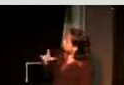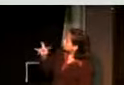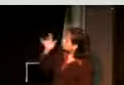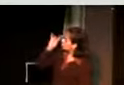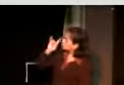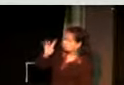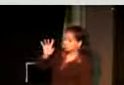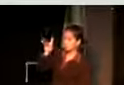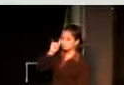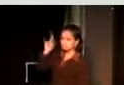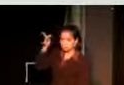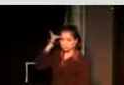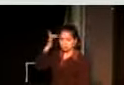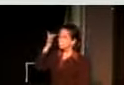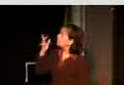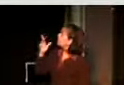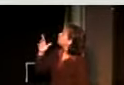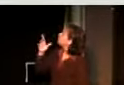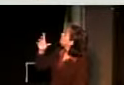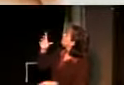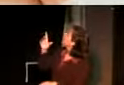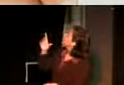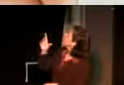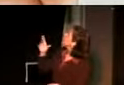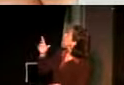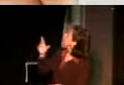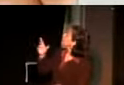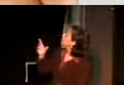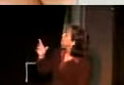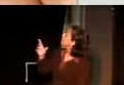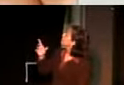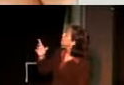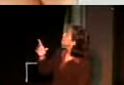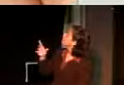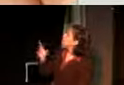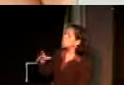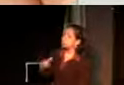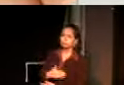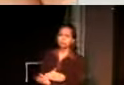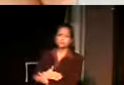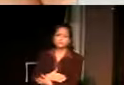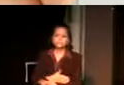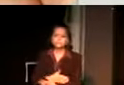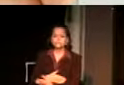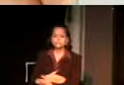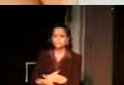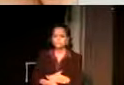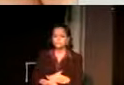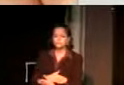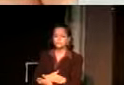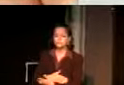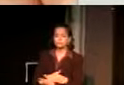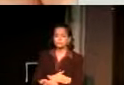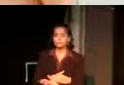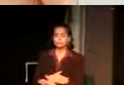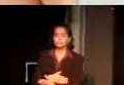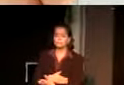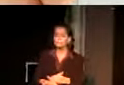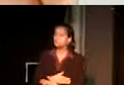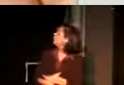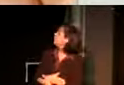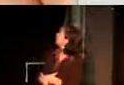melhor dizendo E se eu colocasse o doutor cheddad ao lado da foto desse neném que pensa ser a Regiane Weber